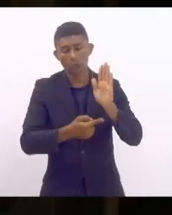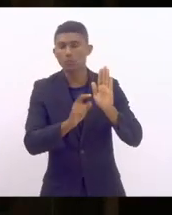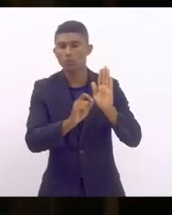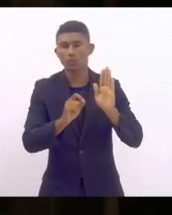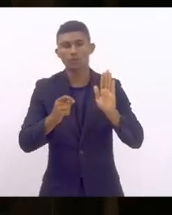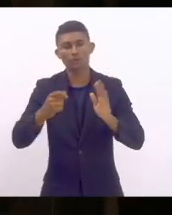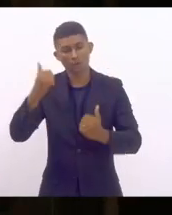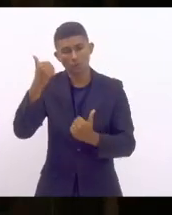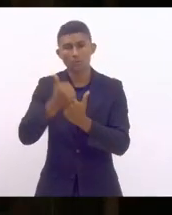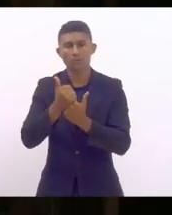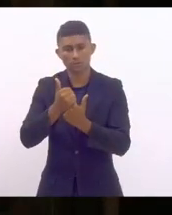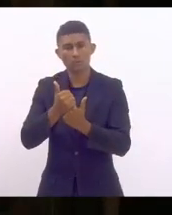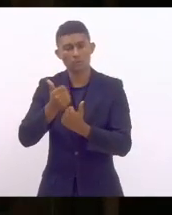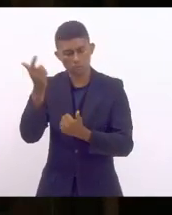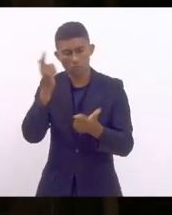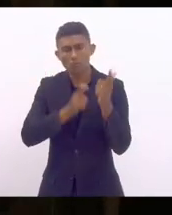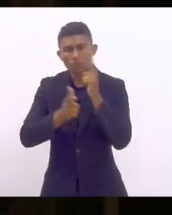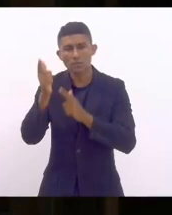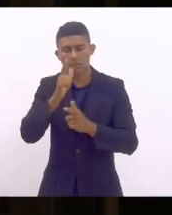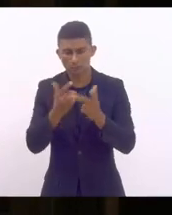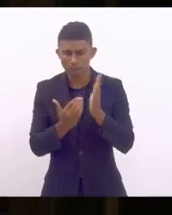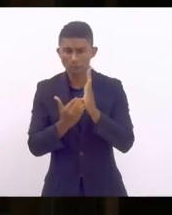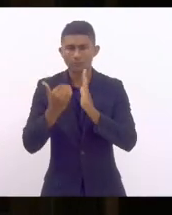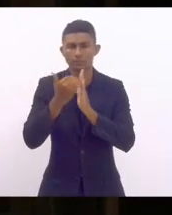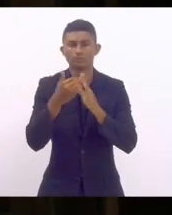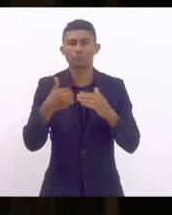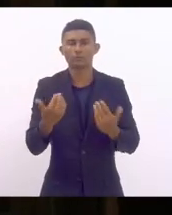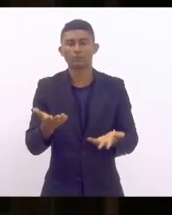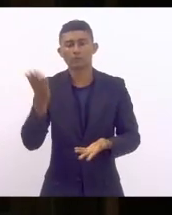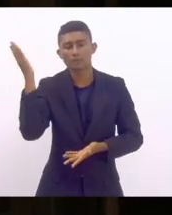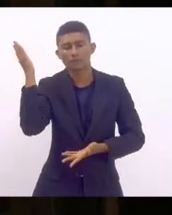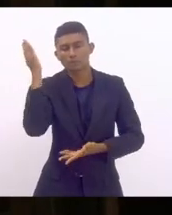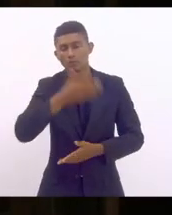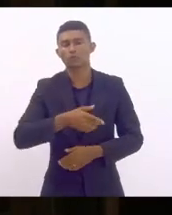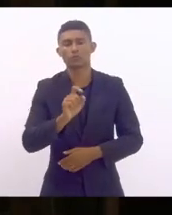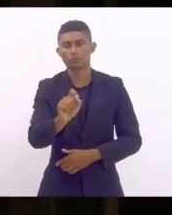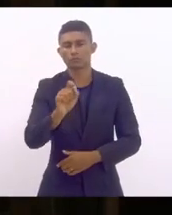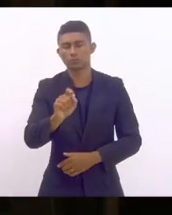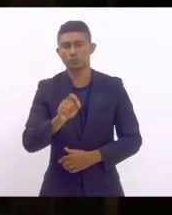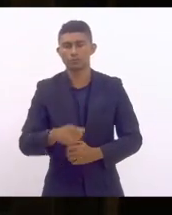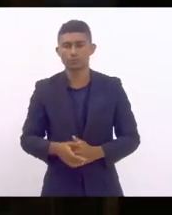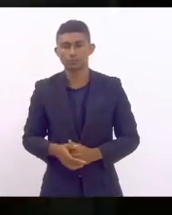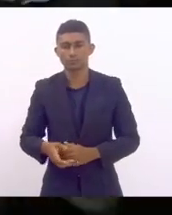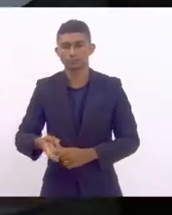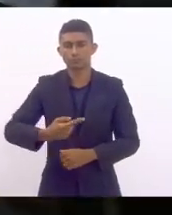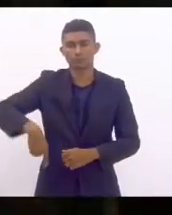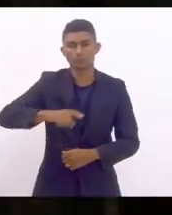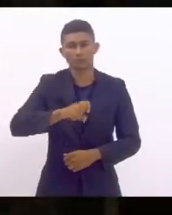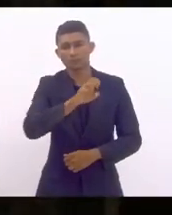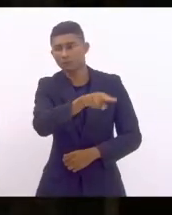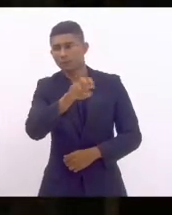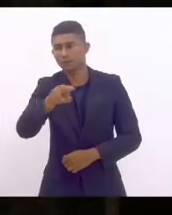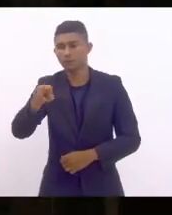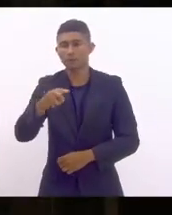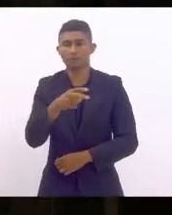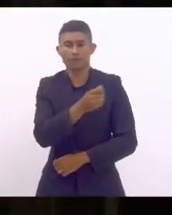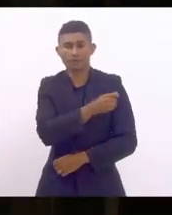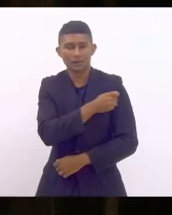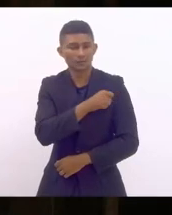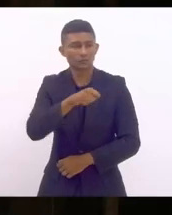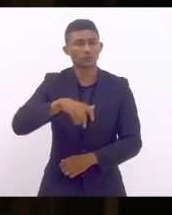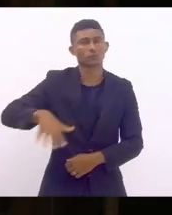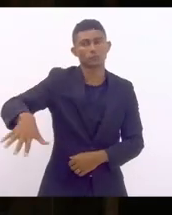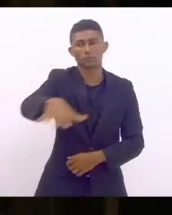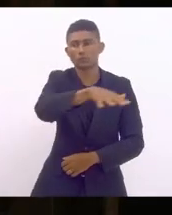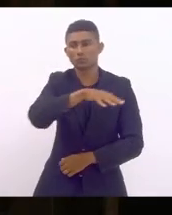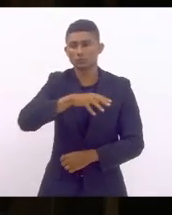conseguiu o aumento dos auxílios e isso mostra um pouco da Necessidade né que a gente vê que de tocar a luta dos Estudantes de